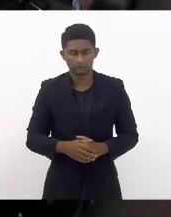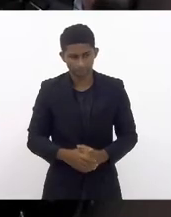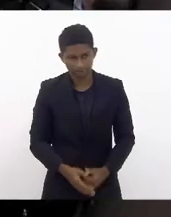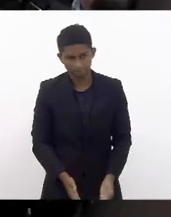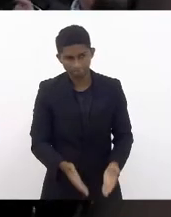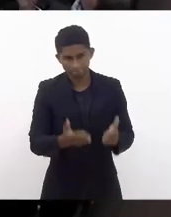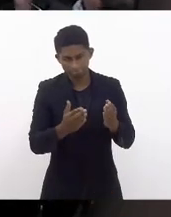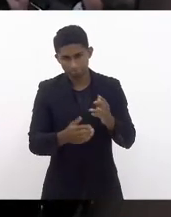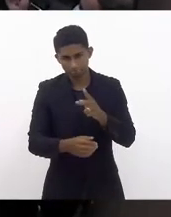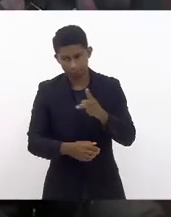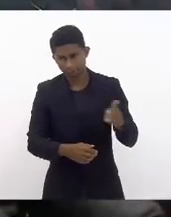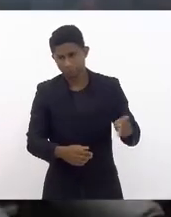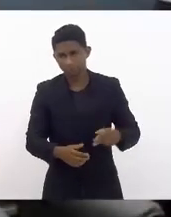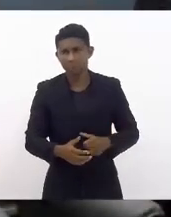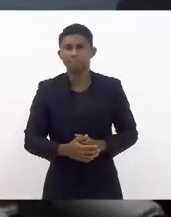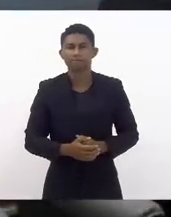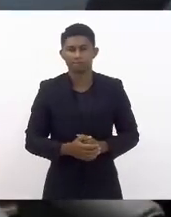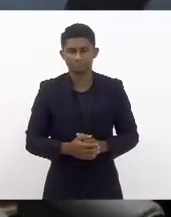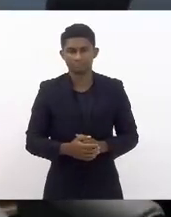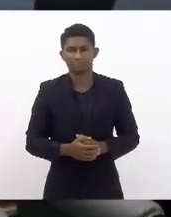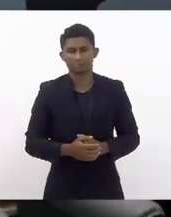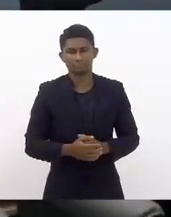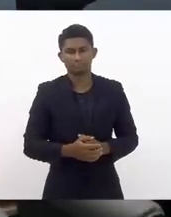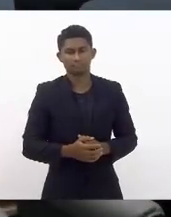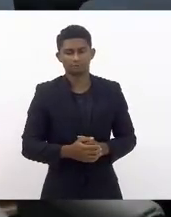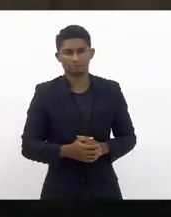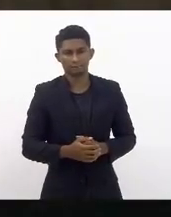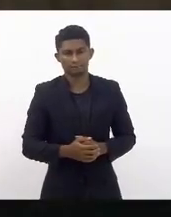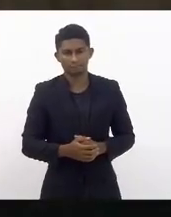Presidente, eu queria